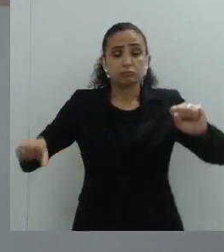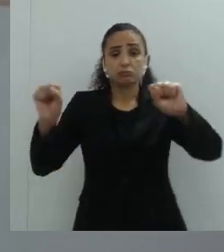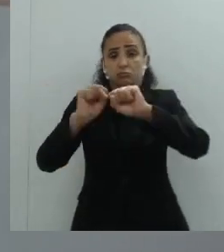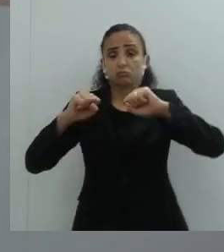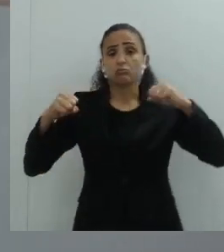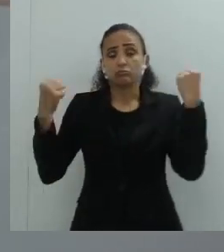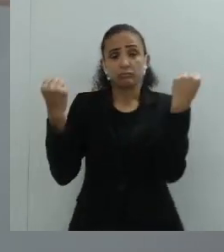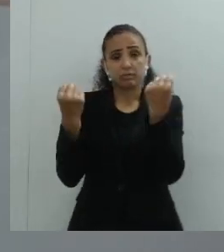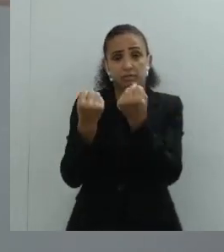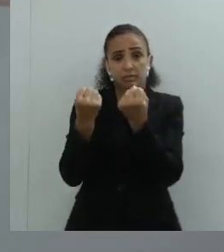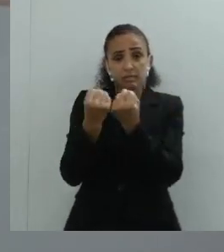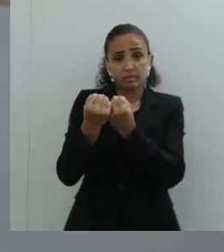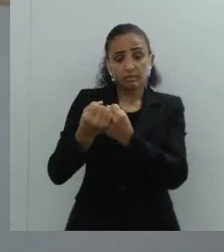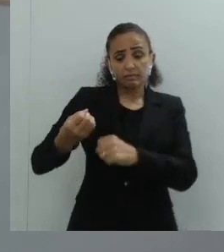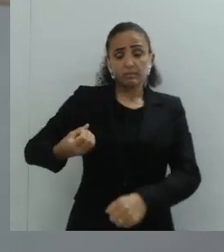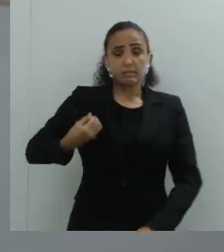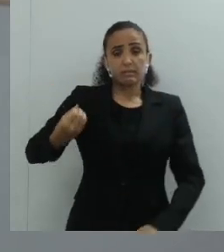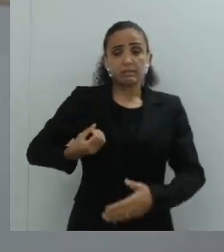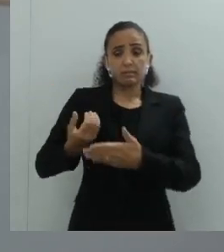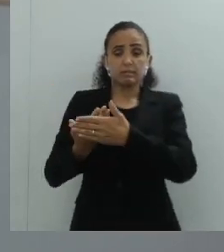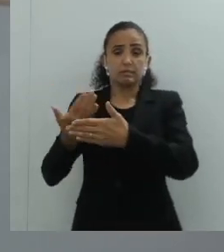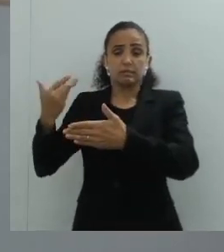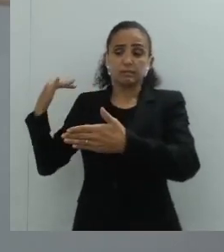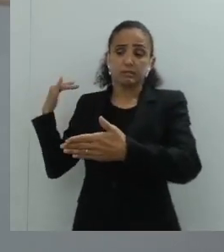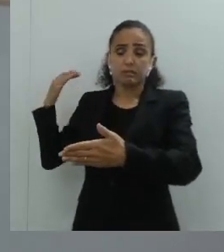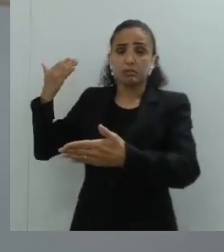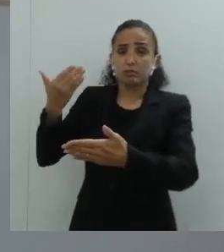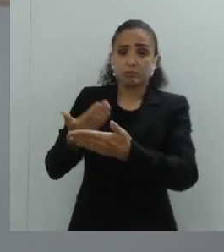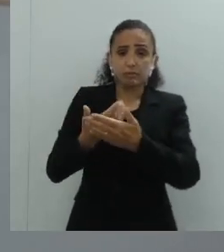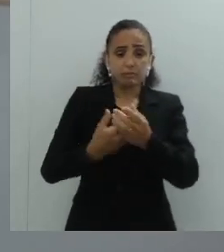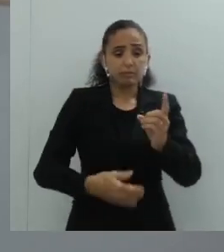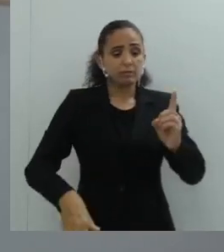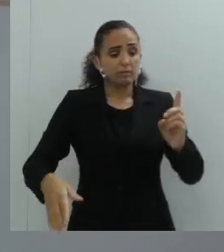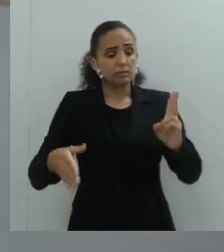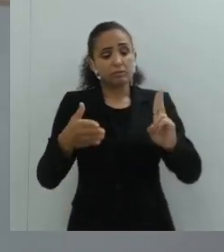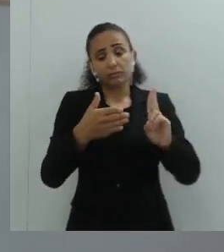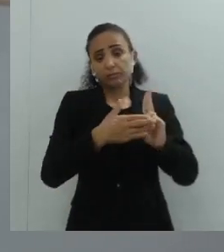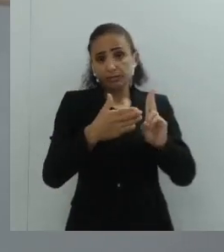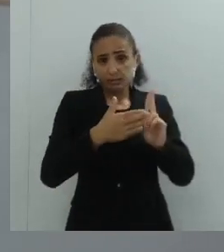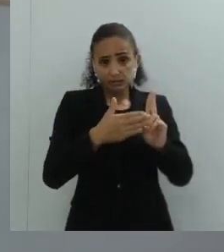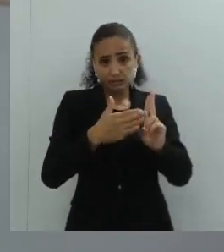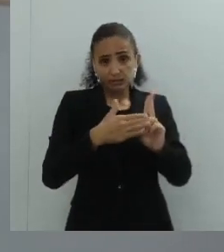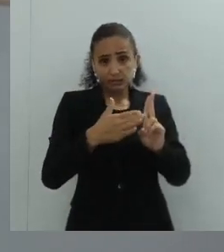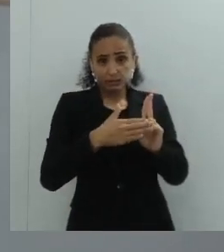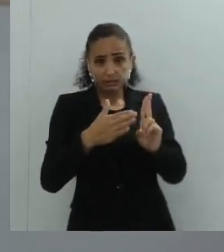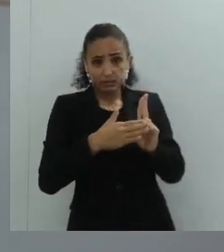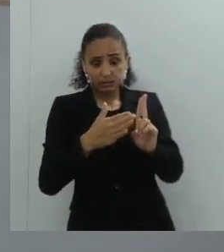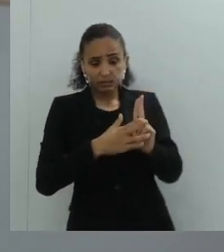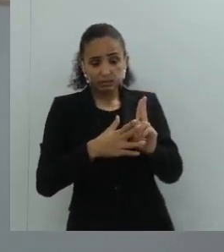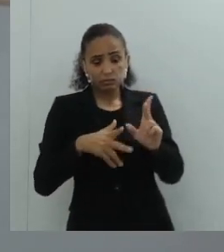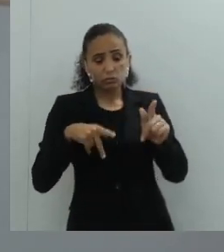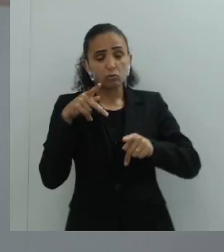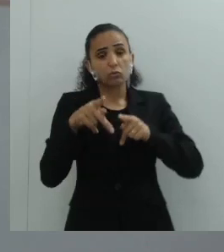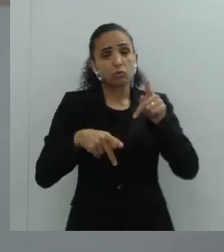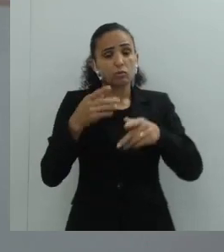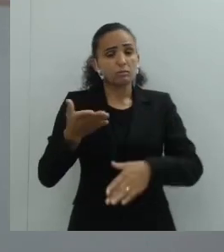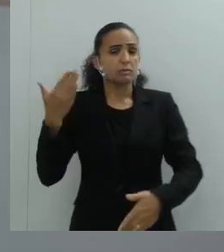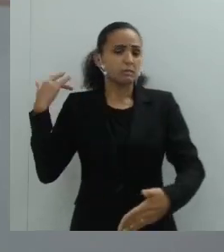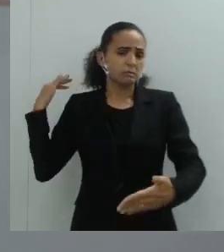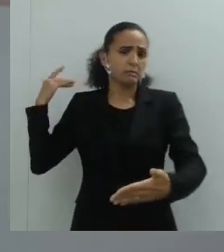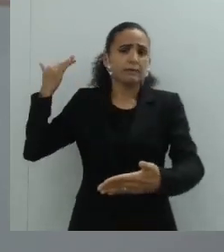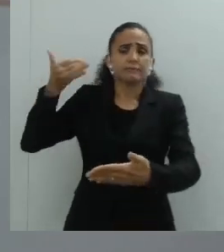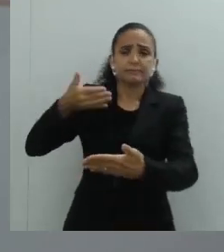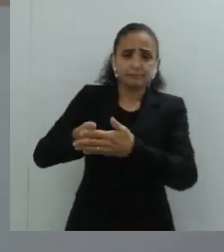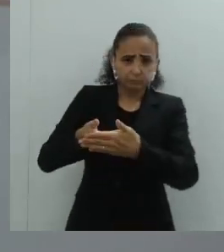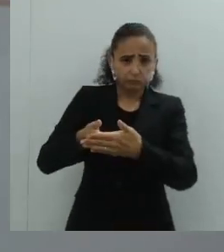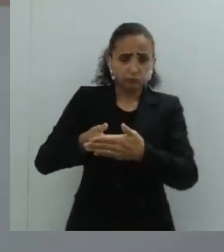sociedade que aqui habituava no Brasil, como é no caso das tribos indígenas, né? Como é o caso de